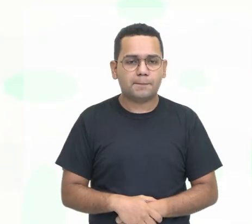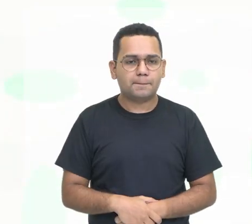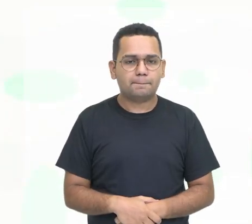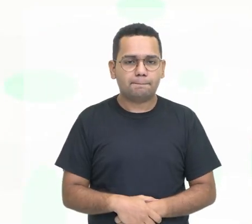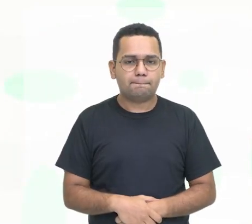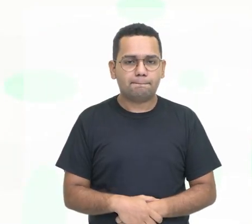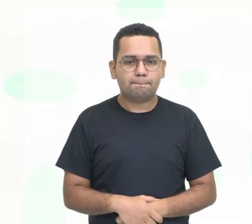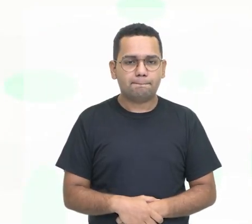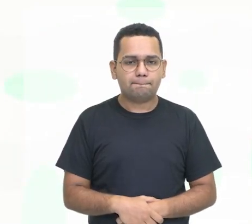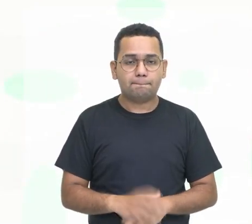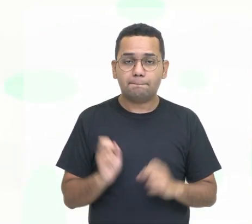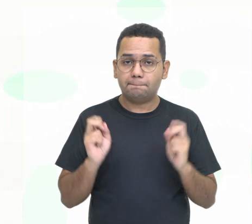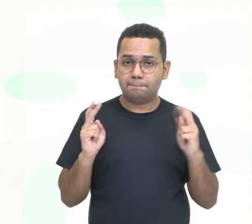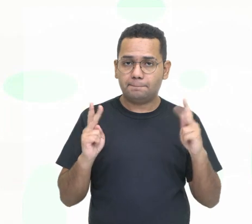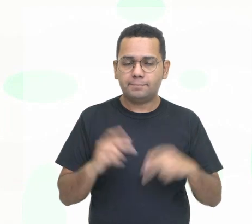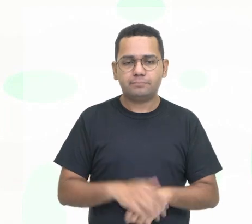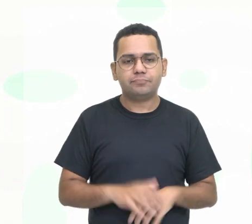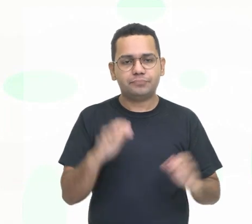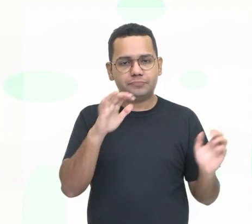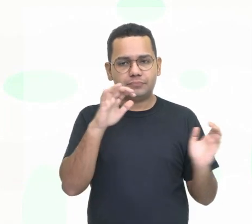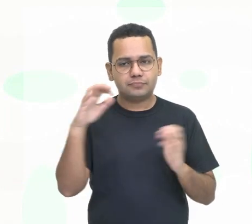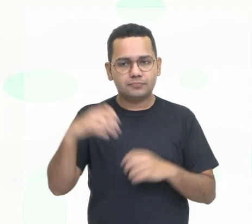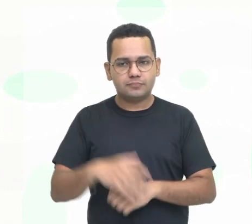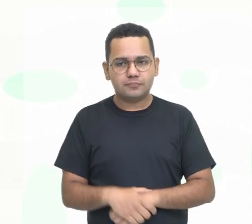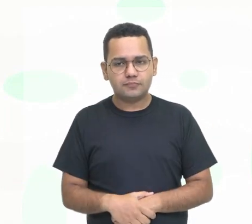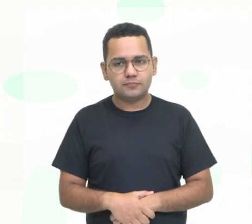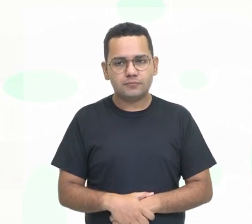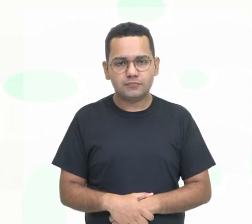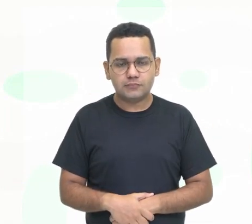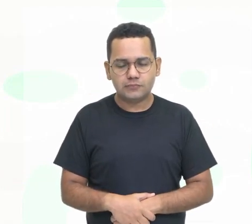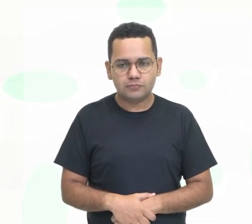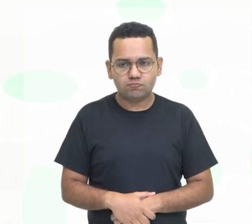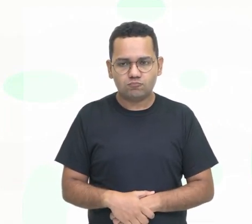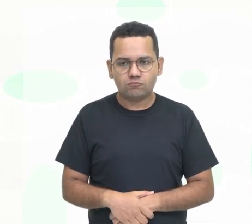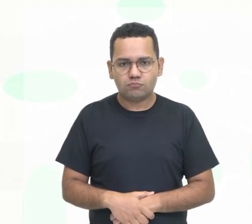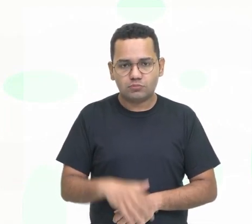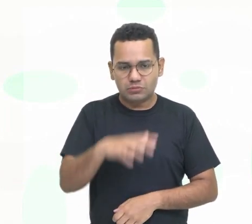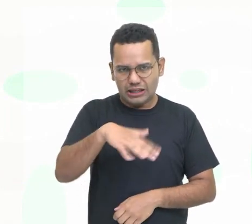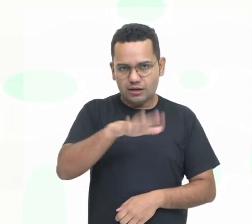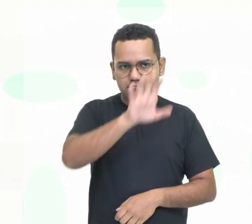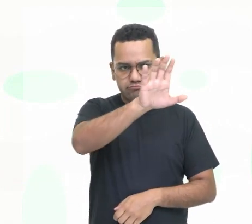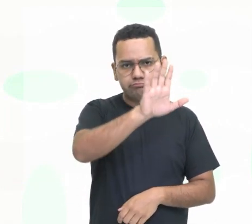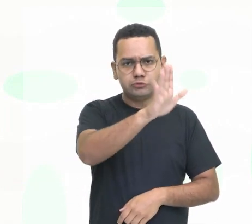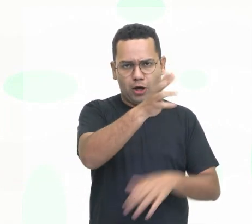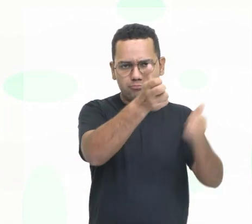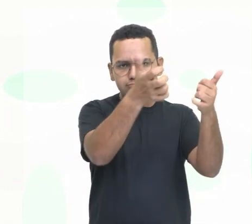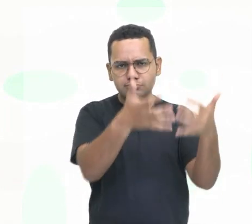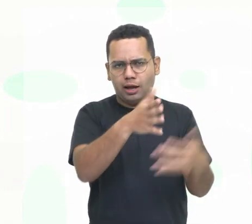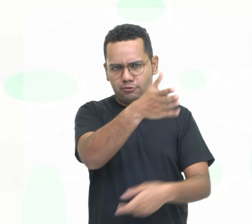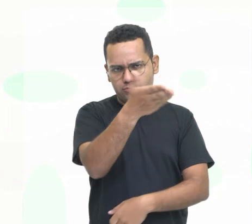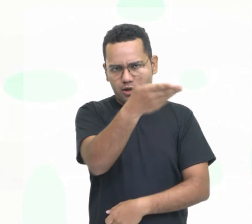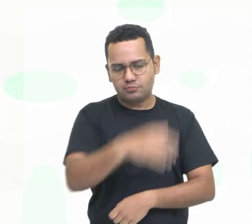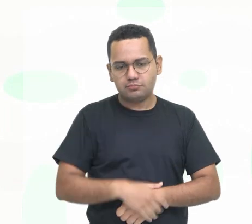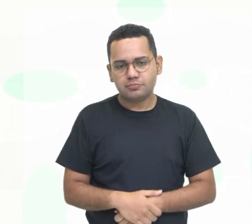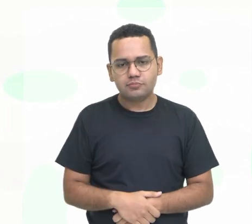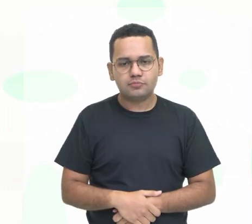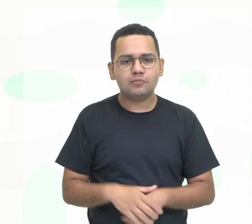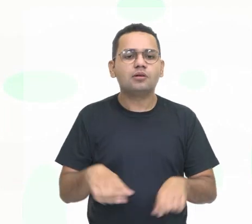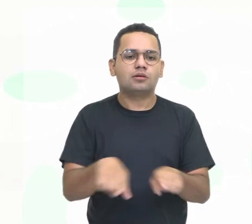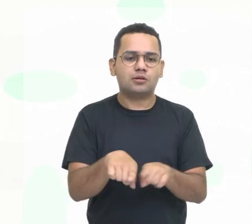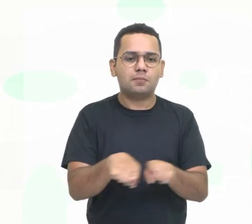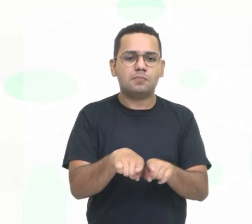Né? Ainda dentro da questão econômica, né, e de